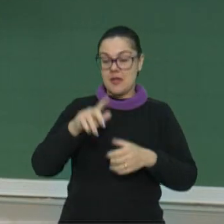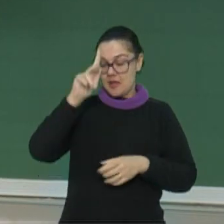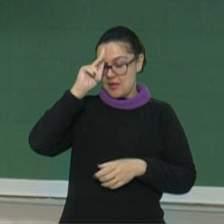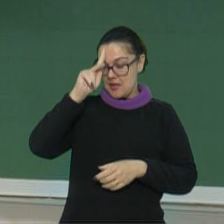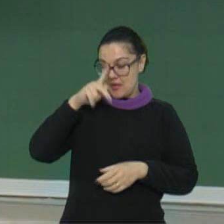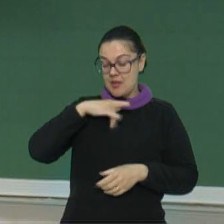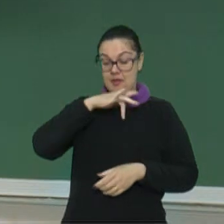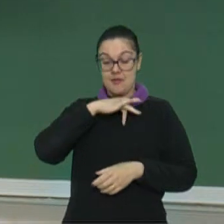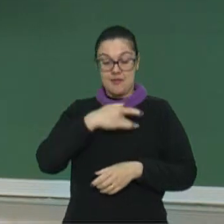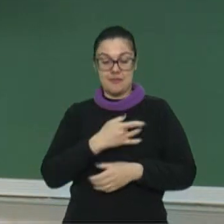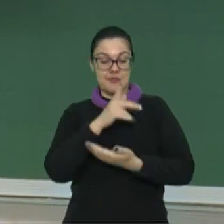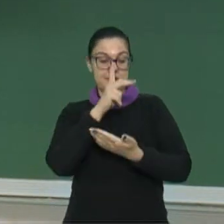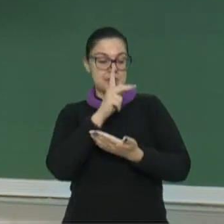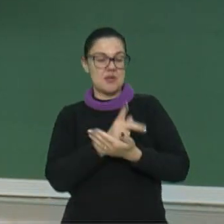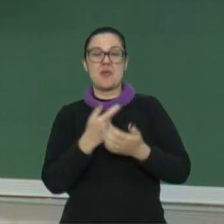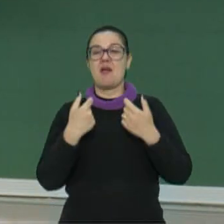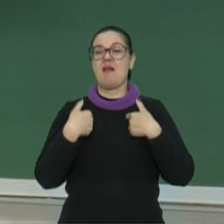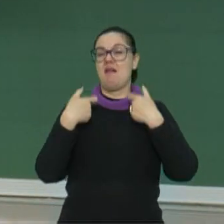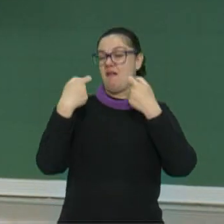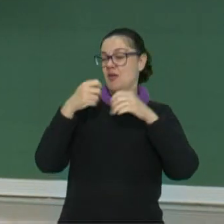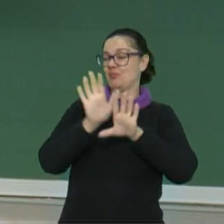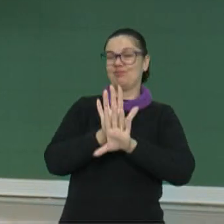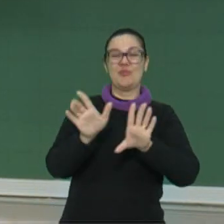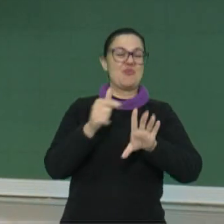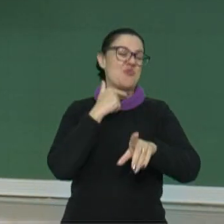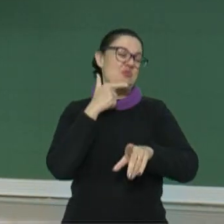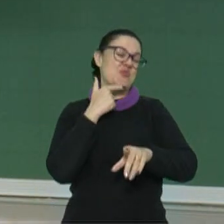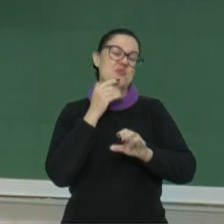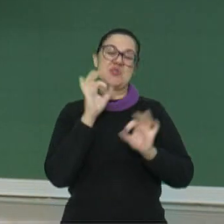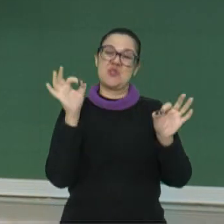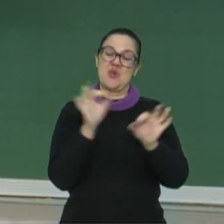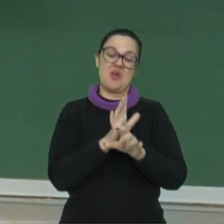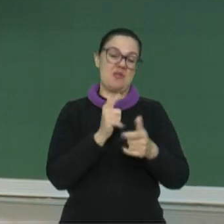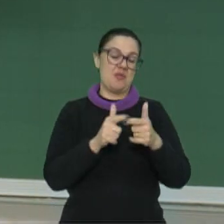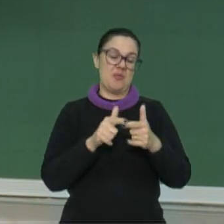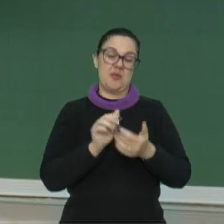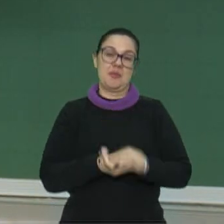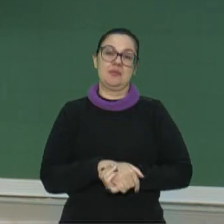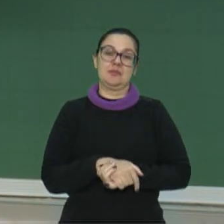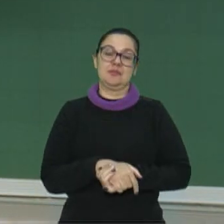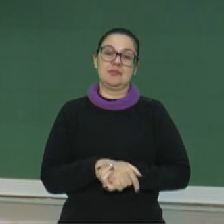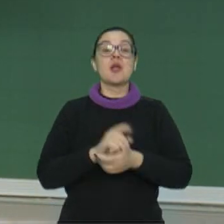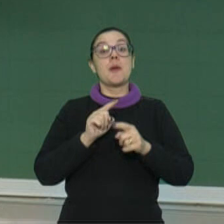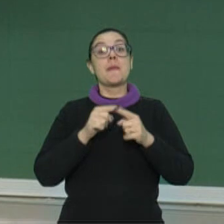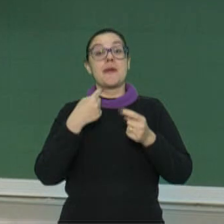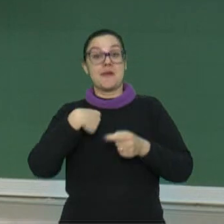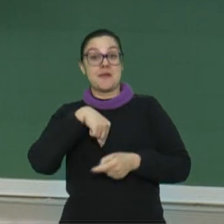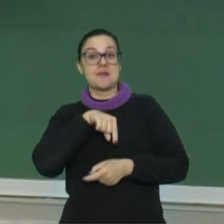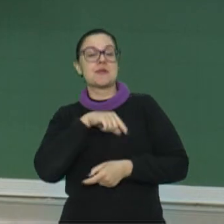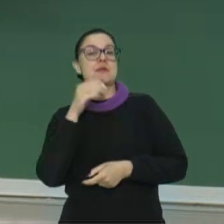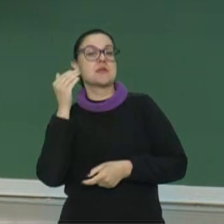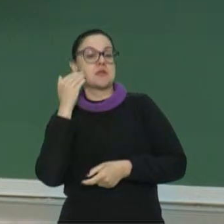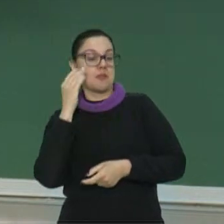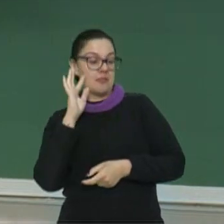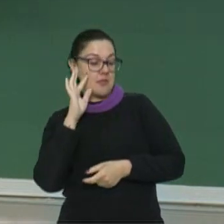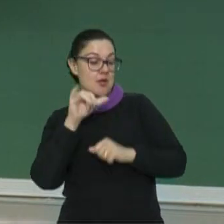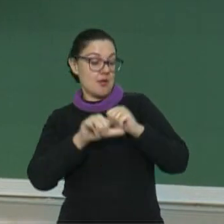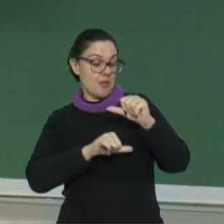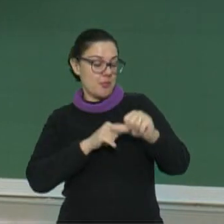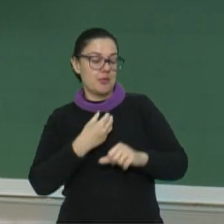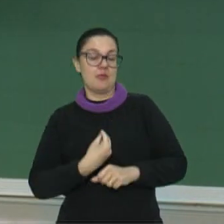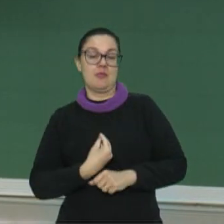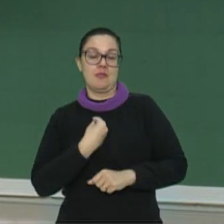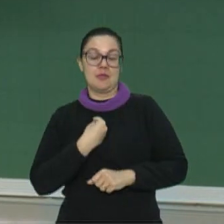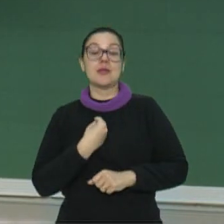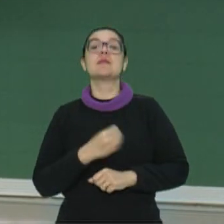vitimista, ele vai achar assim, eu não tenho como resolver esse problema. Mas nós sabemos que nós, então, pensando na mudança do nosso comportamento,